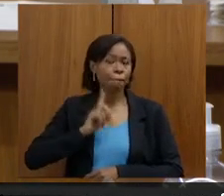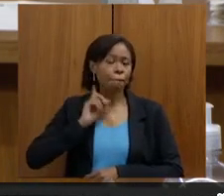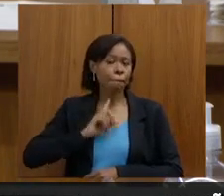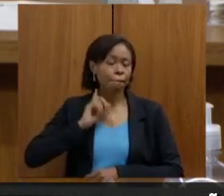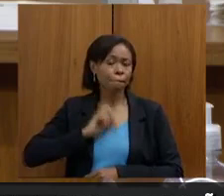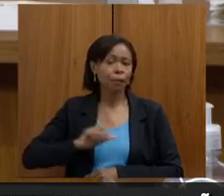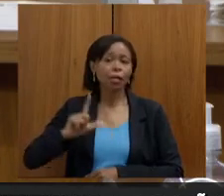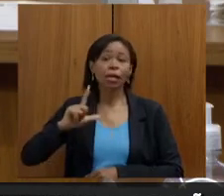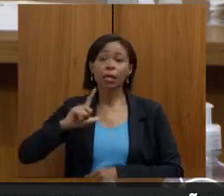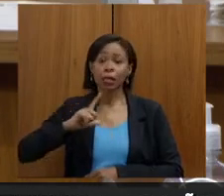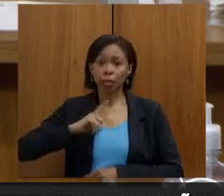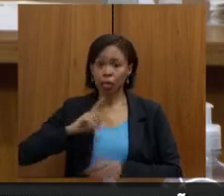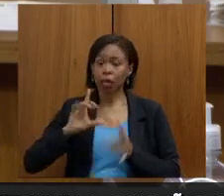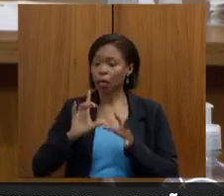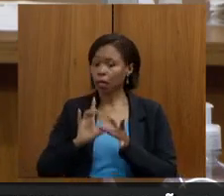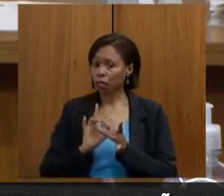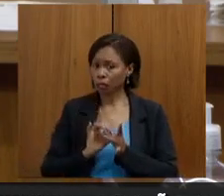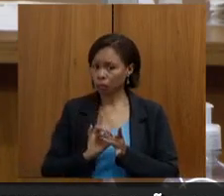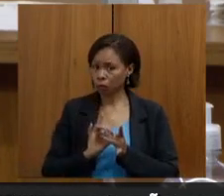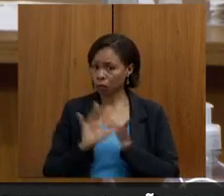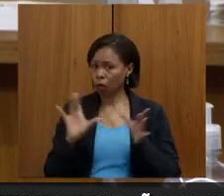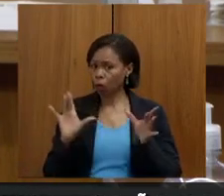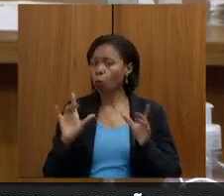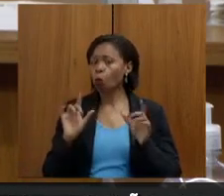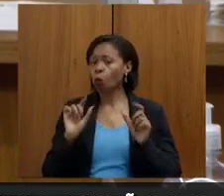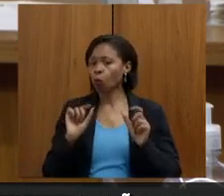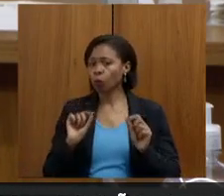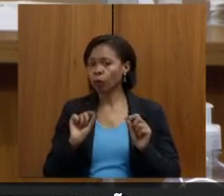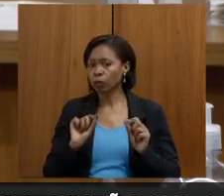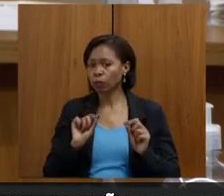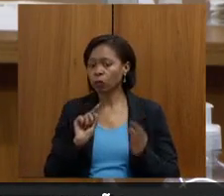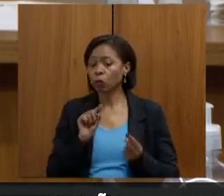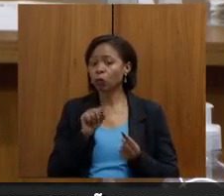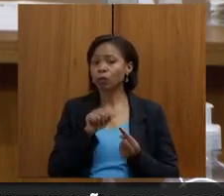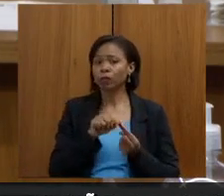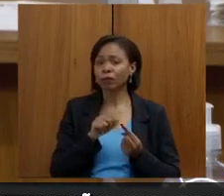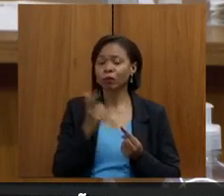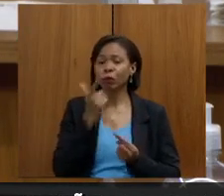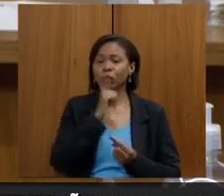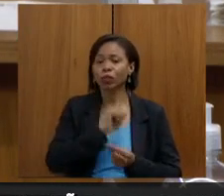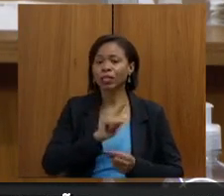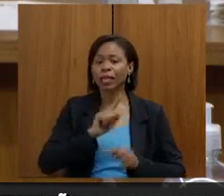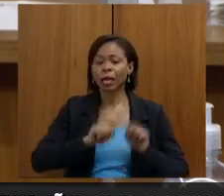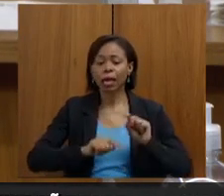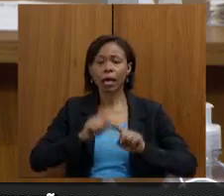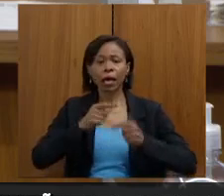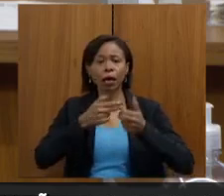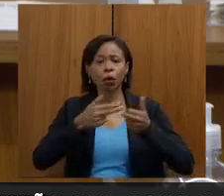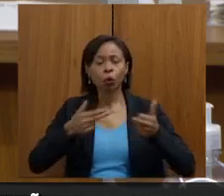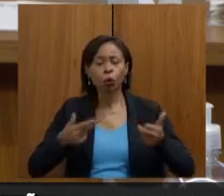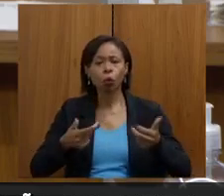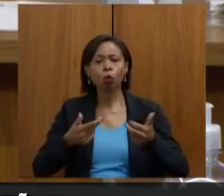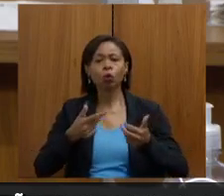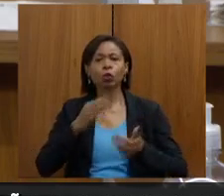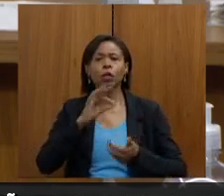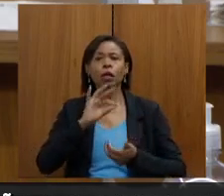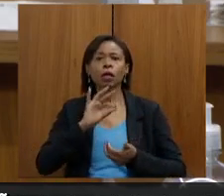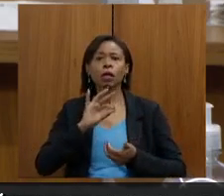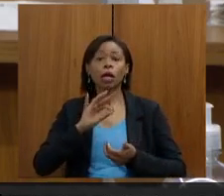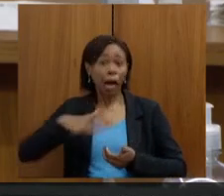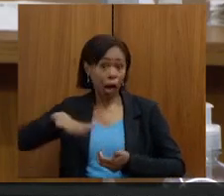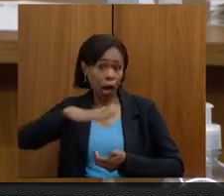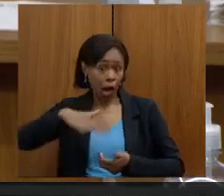temos Inclusive a autorização para que possamos ter os recursos a parcela da